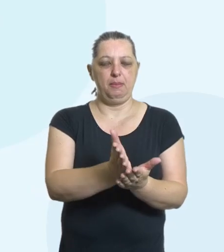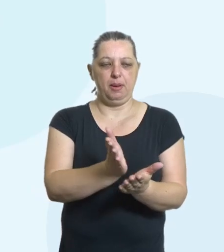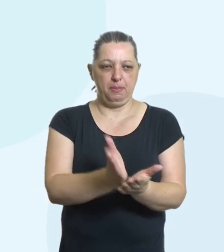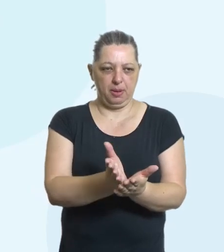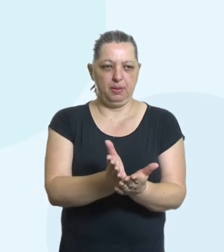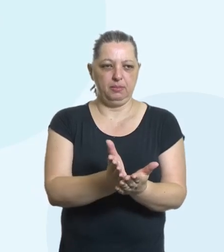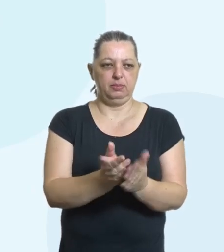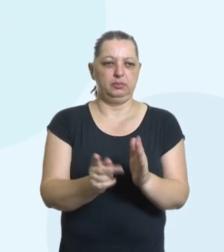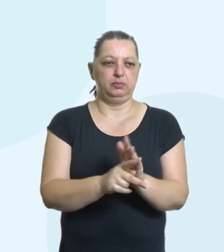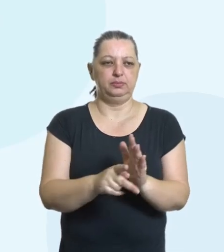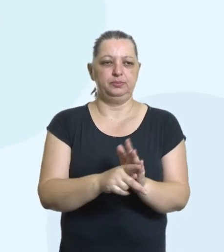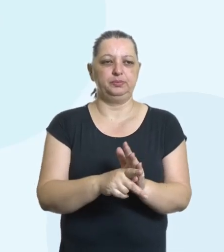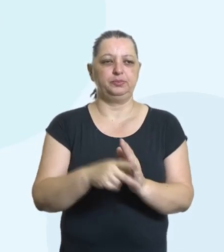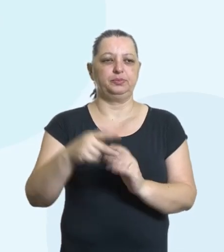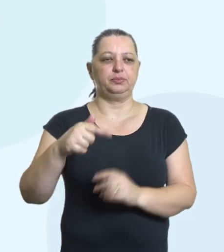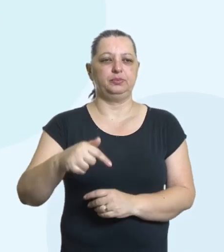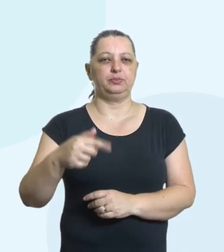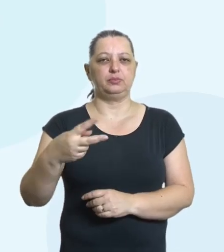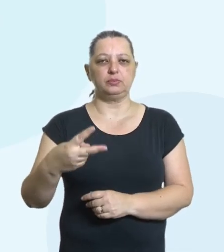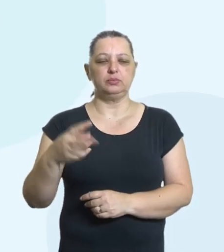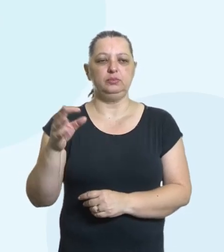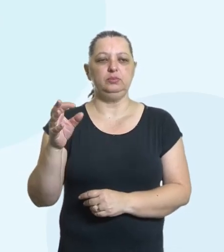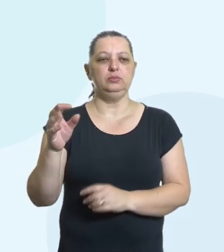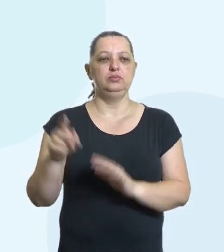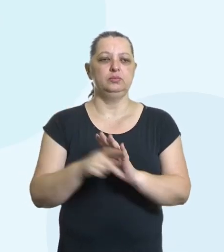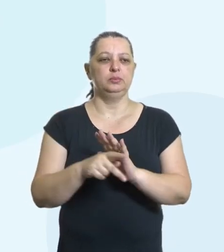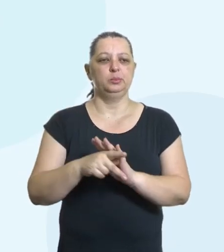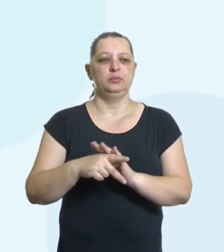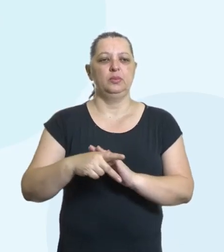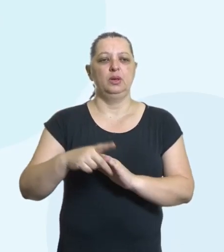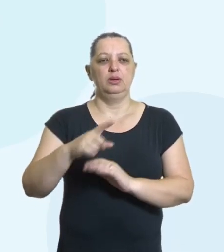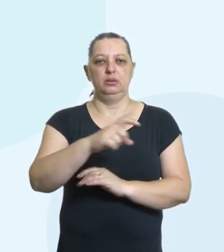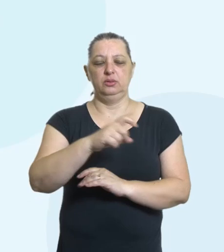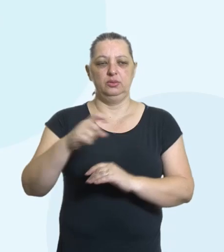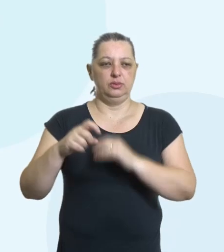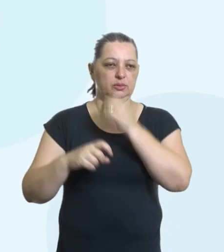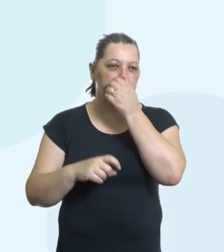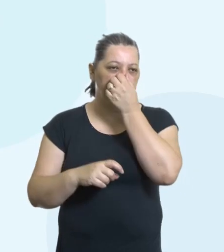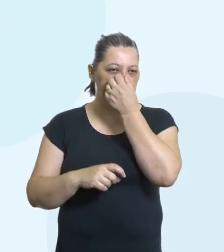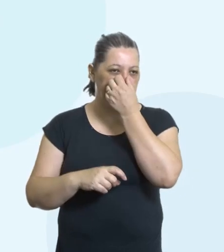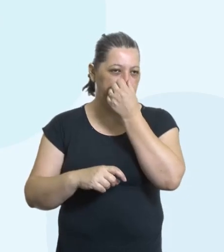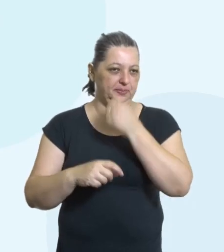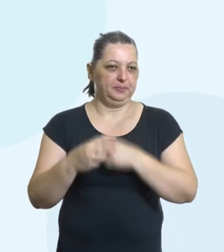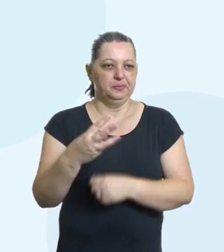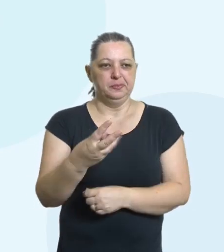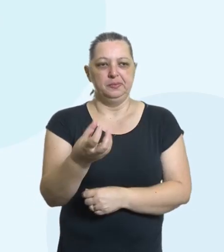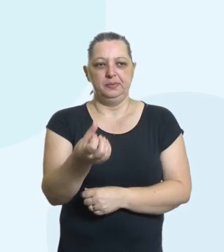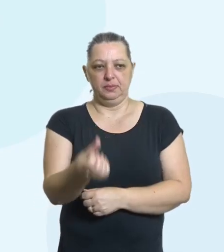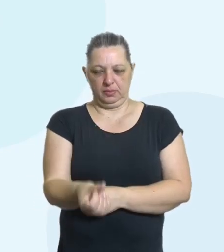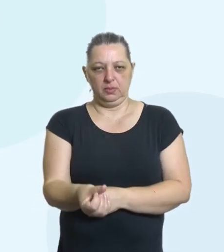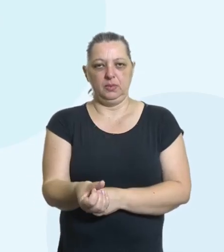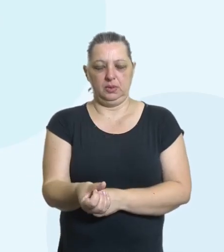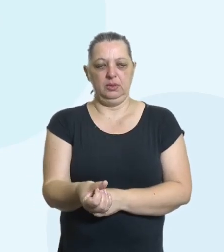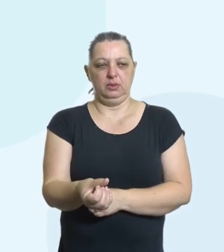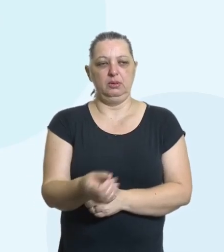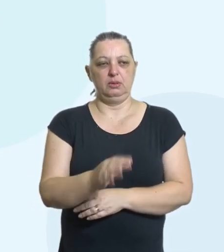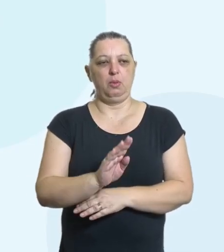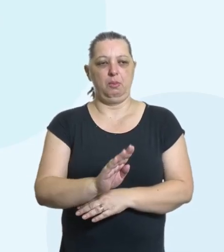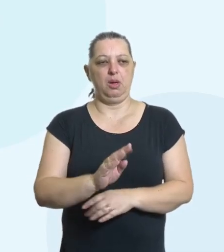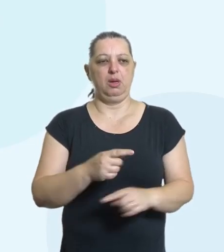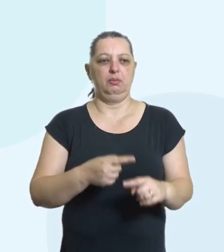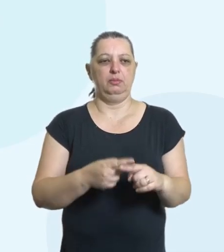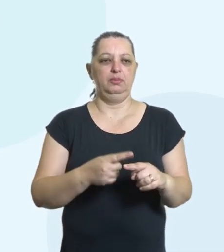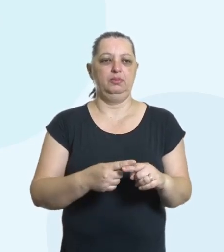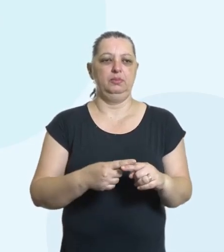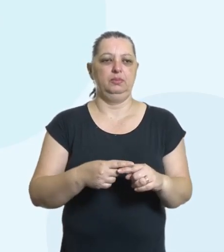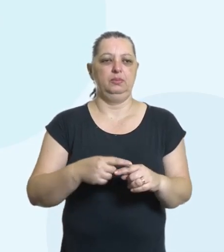a 72 graus e percentual igual a X. Fatia B, ângulo igual a 36 graus e percentual